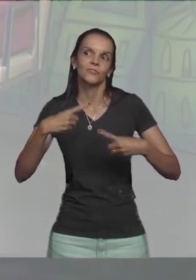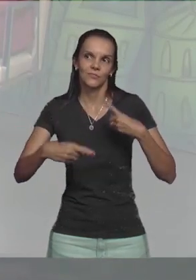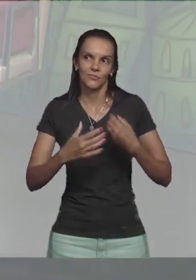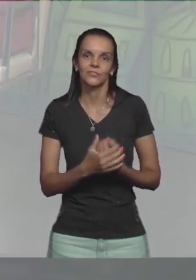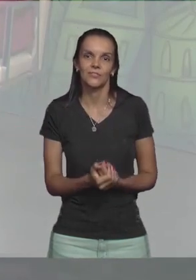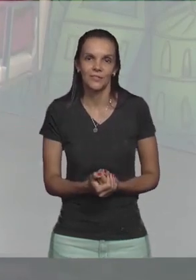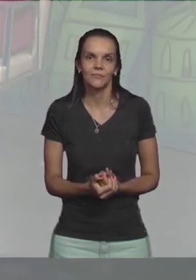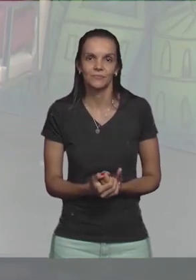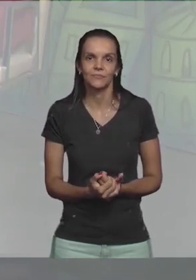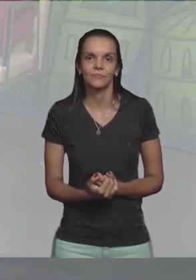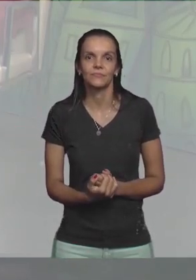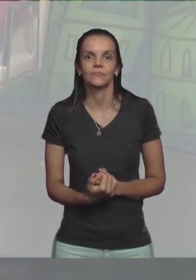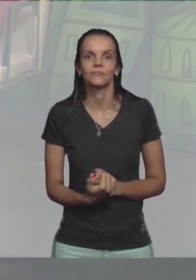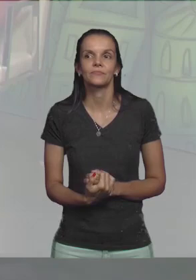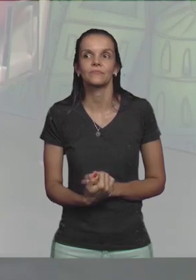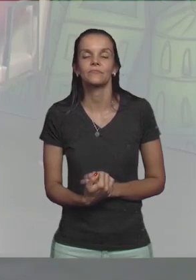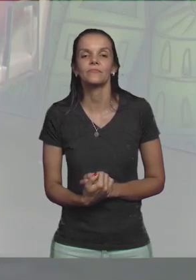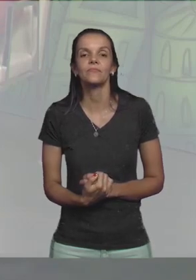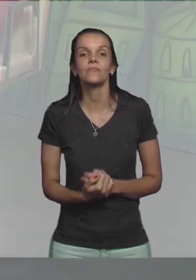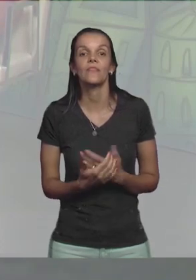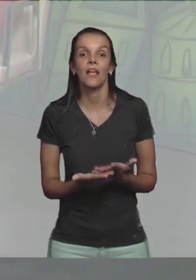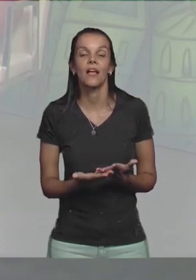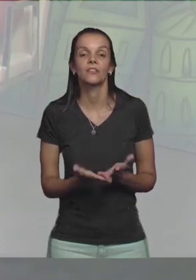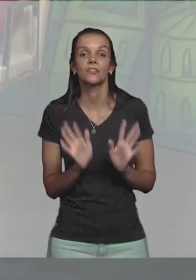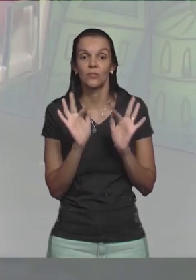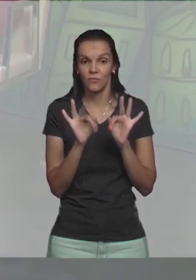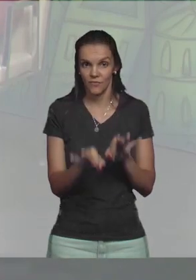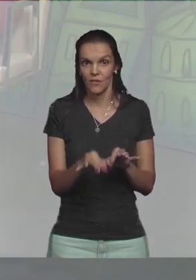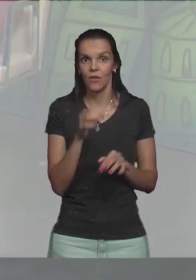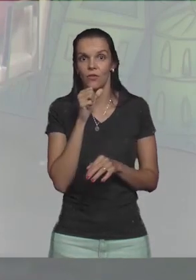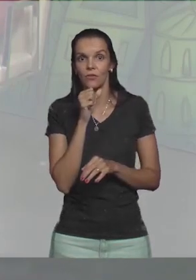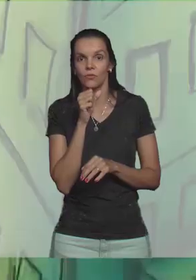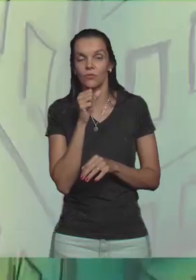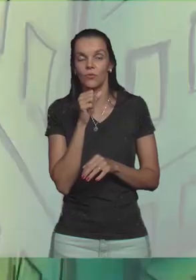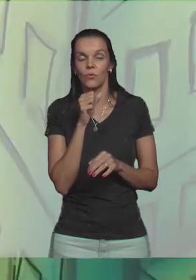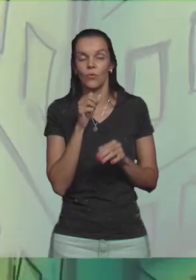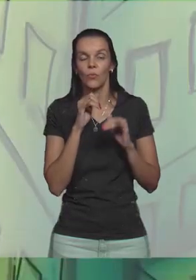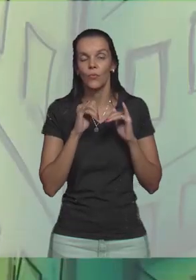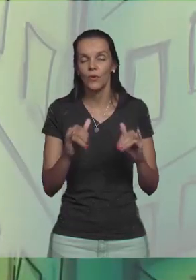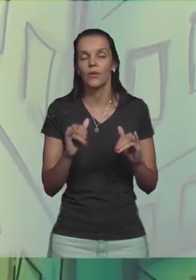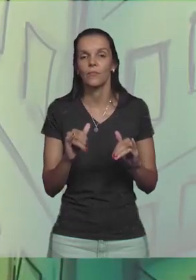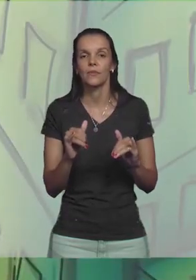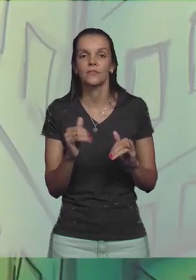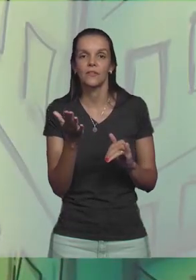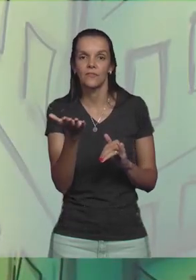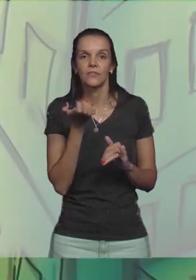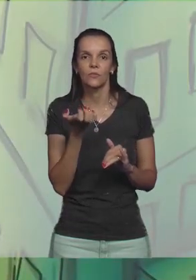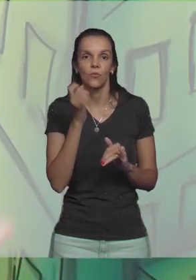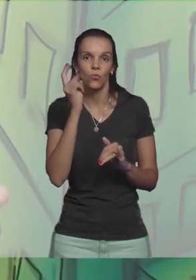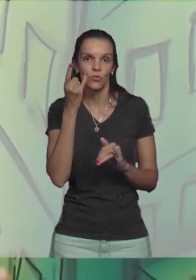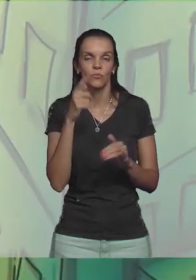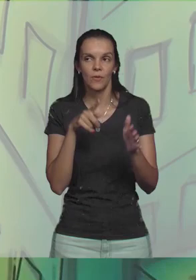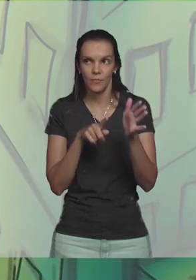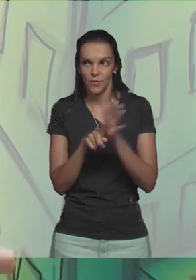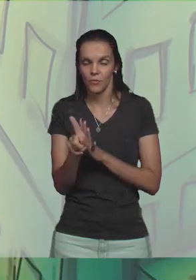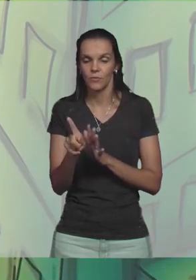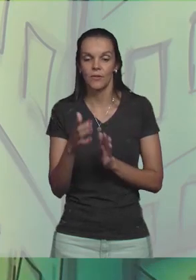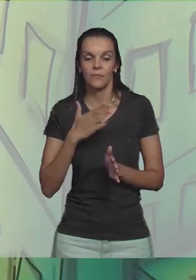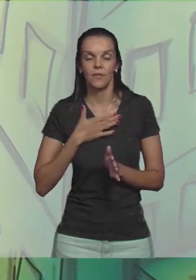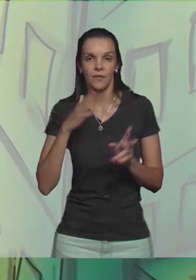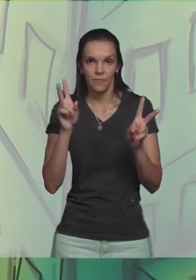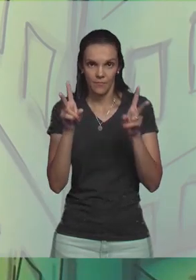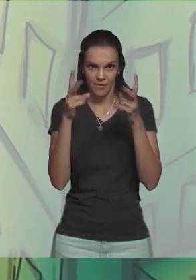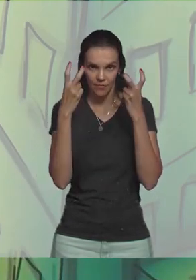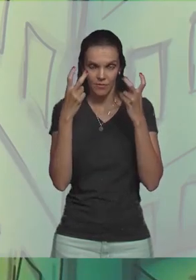Sim, Vitória. E, Lucilene, a gente está no final do programa, né? Mas antes eu quero fazer uma última pergunta. Claro. A minha